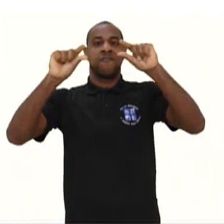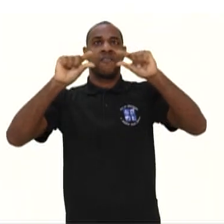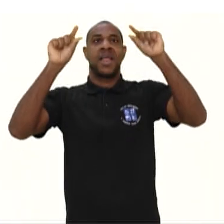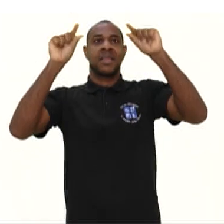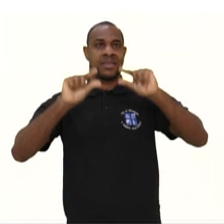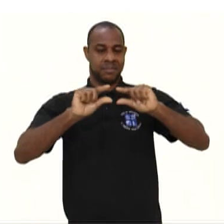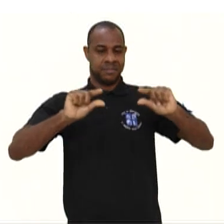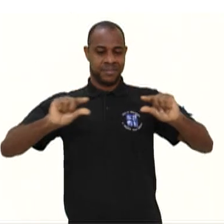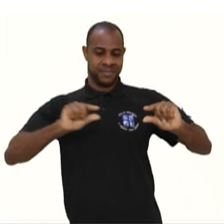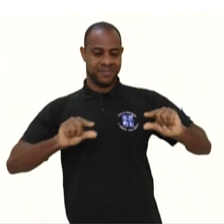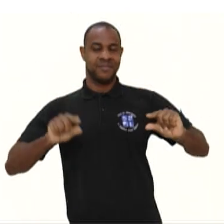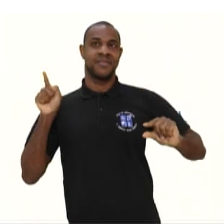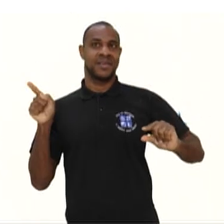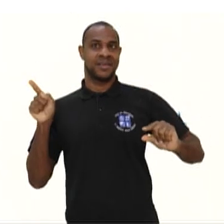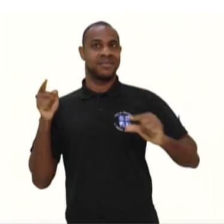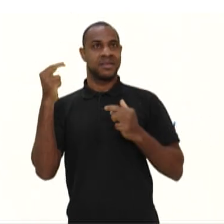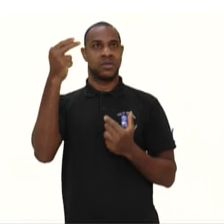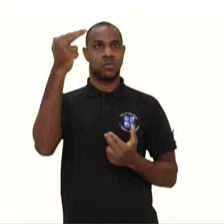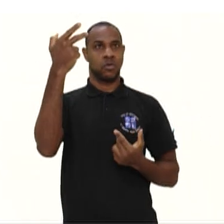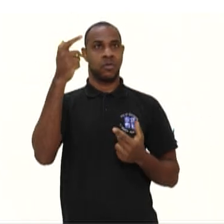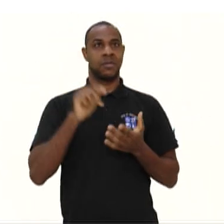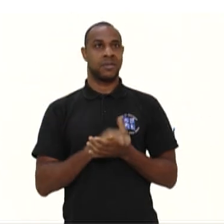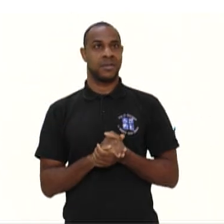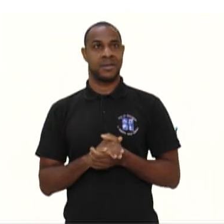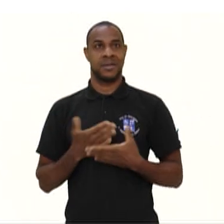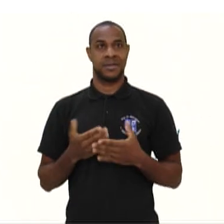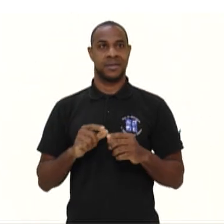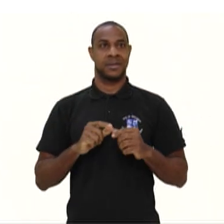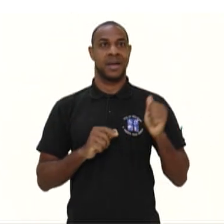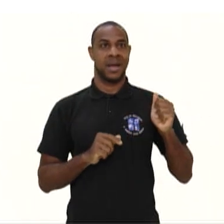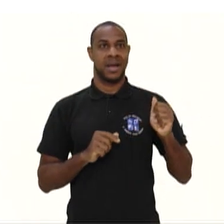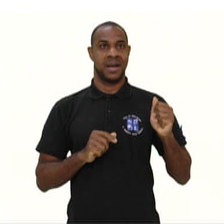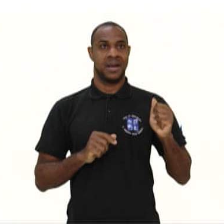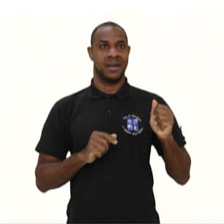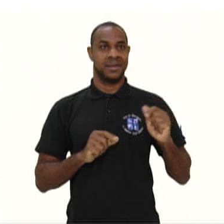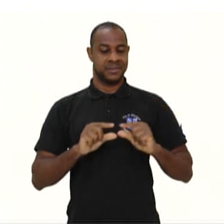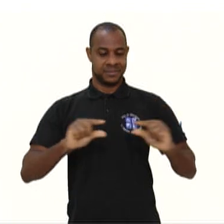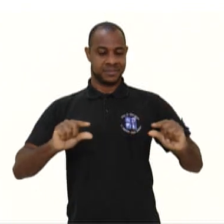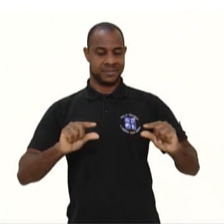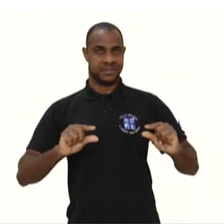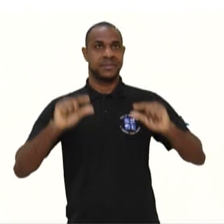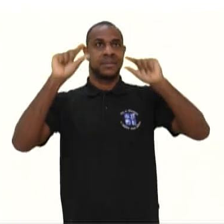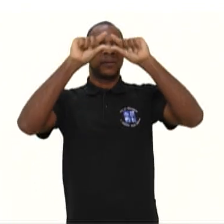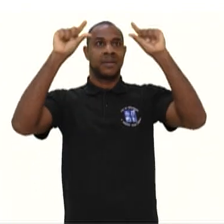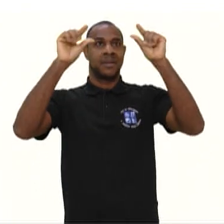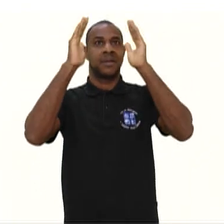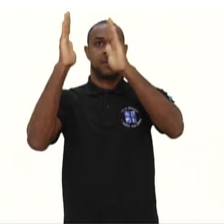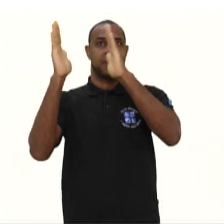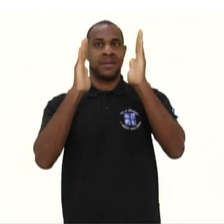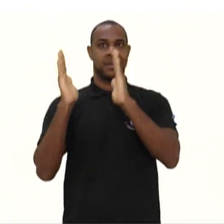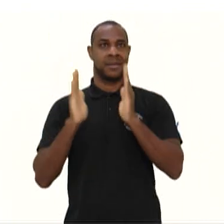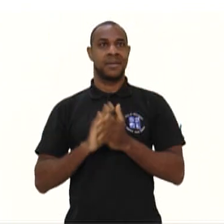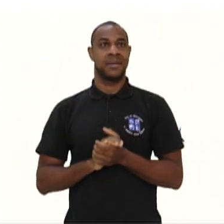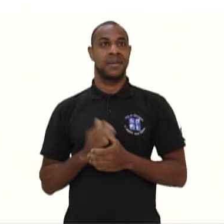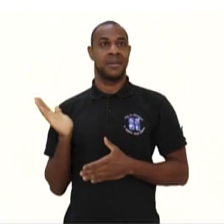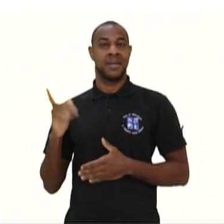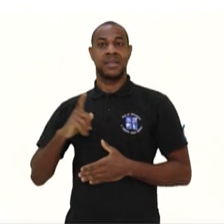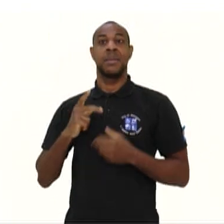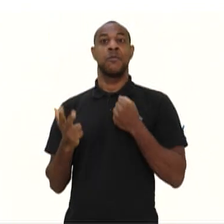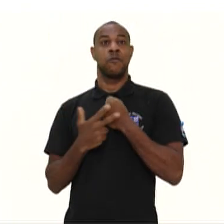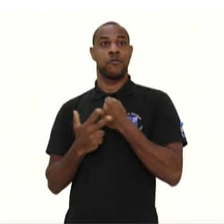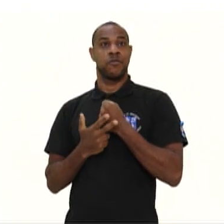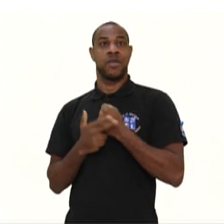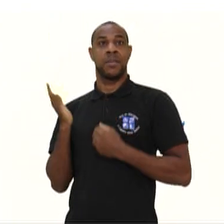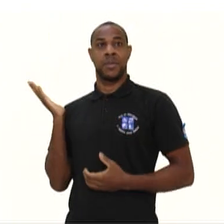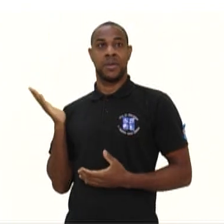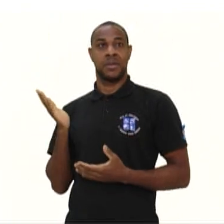embaixo. I to the grocery store today. My mom, me with a list of things to buy. E temos os verbos.